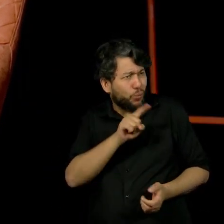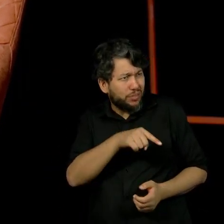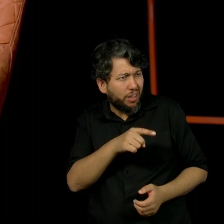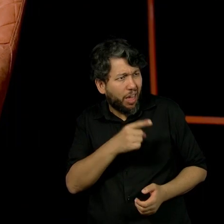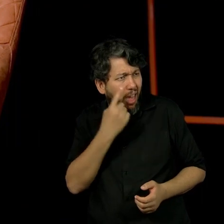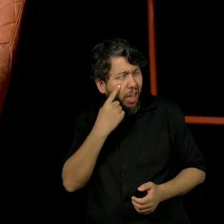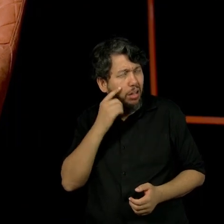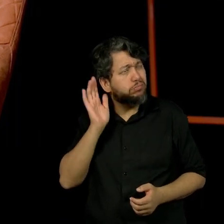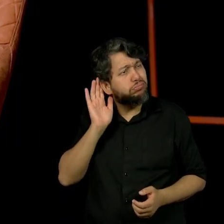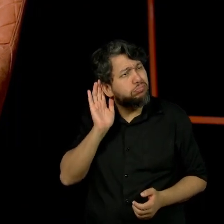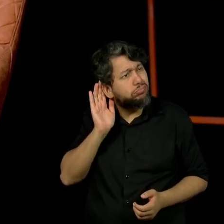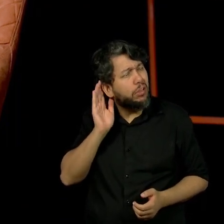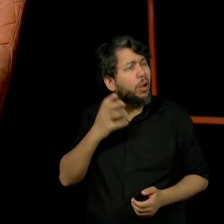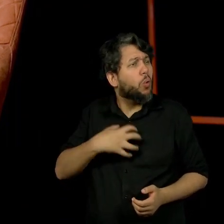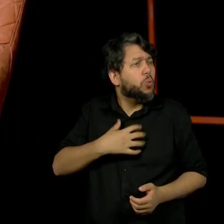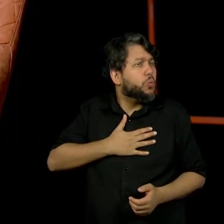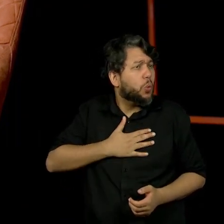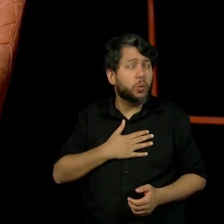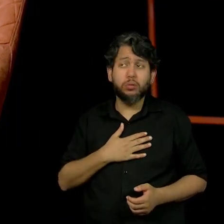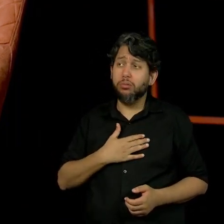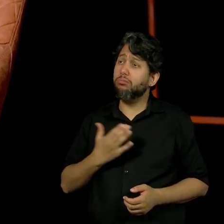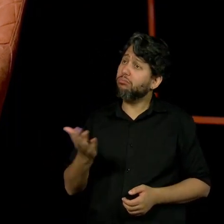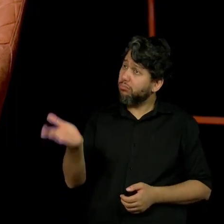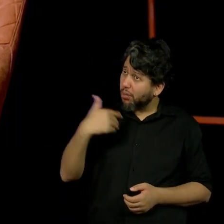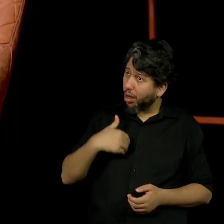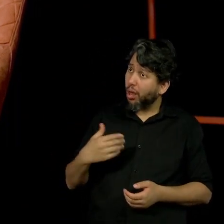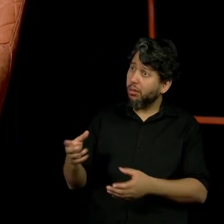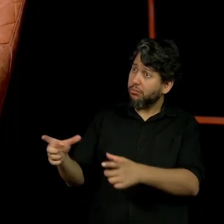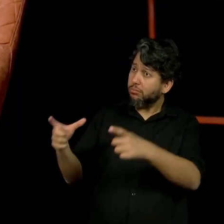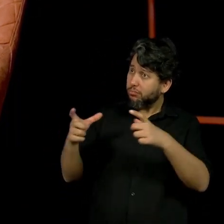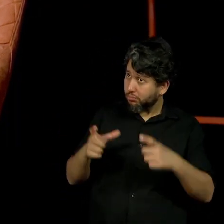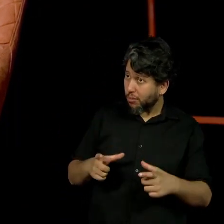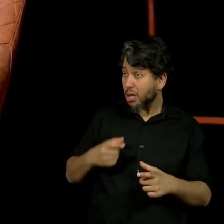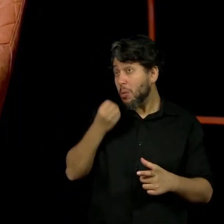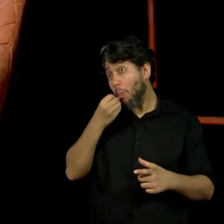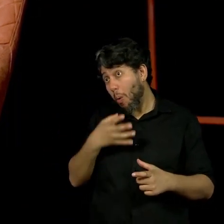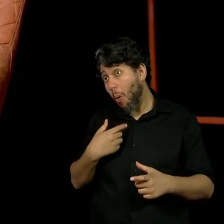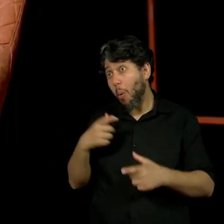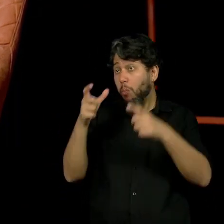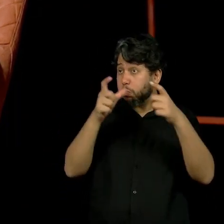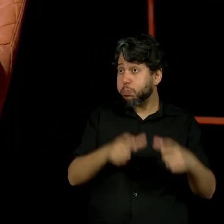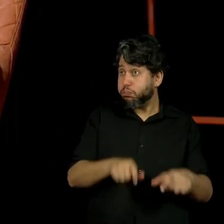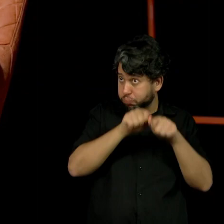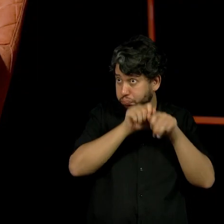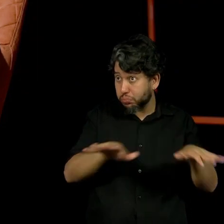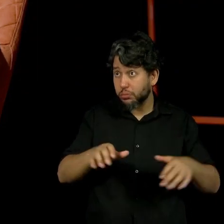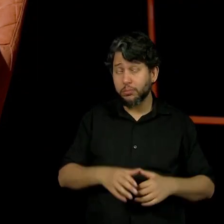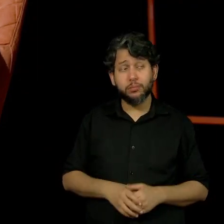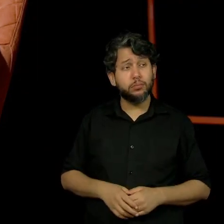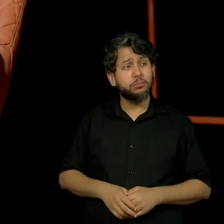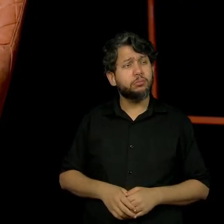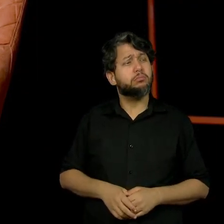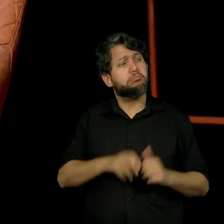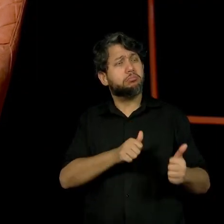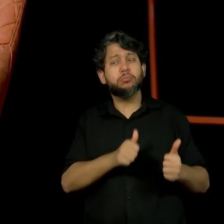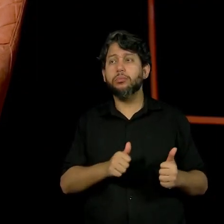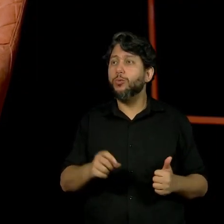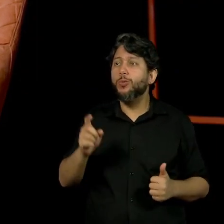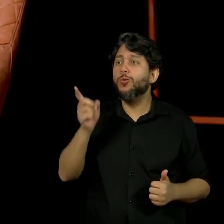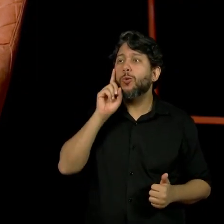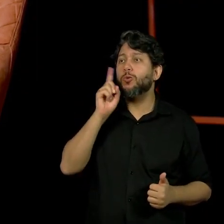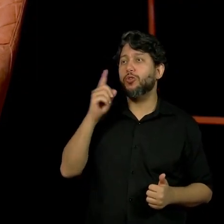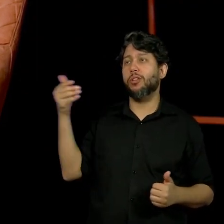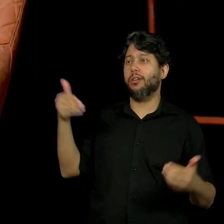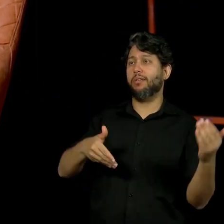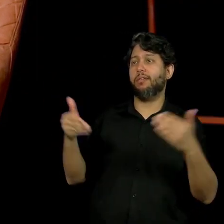não? Falei, traz aí, se for bom a gente toca. E ele me levou o disco, toda noite nós estávamos juntos lá, batendo papo, conversando, eles trabalhavam na casa,